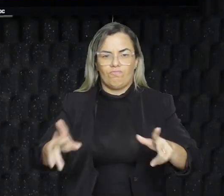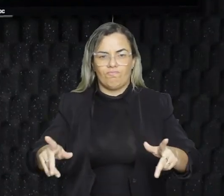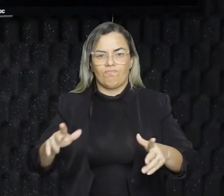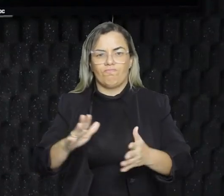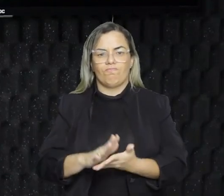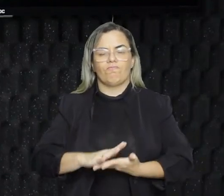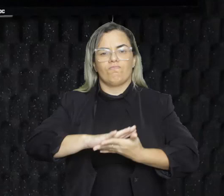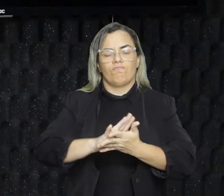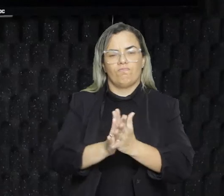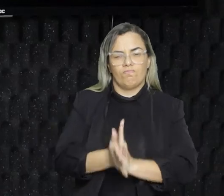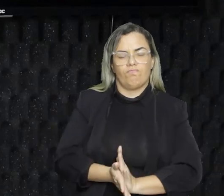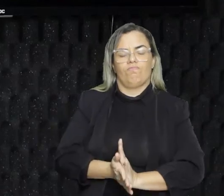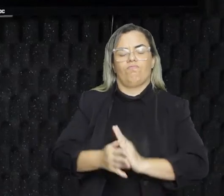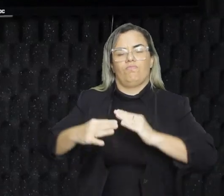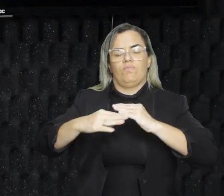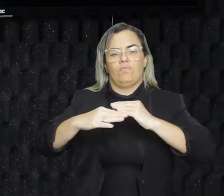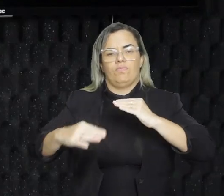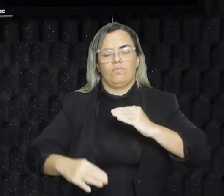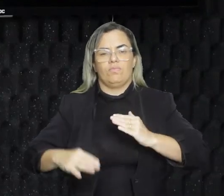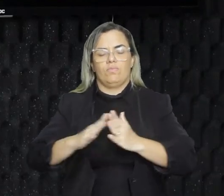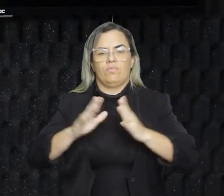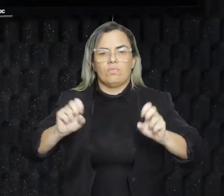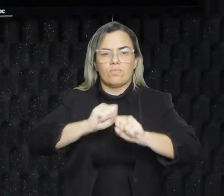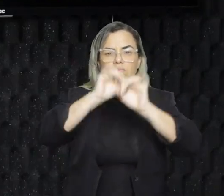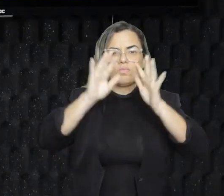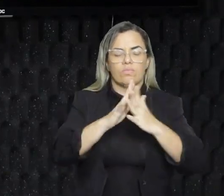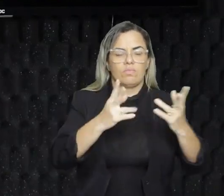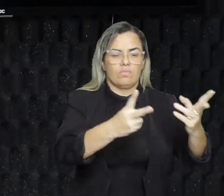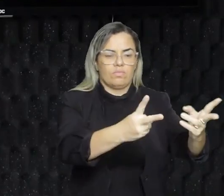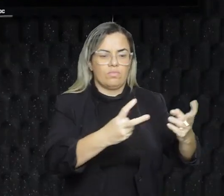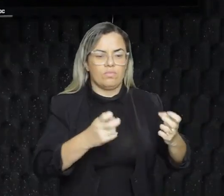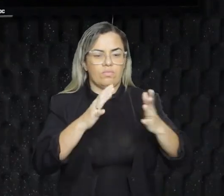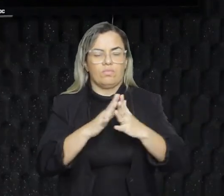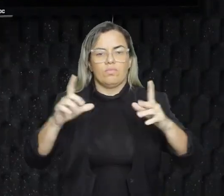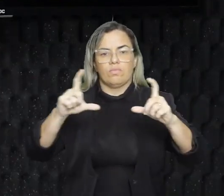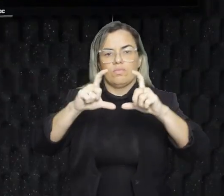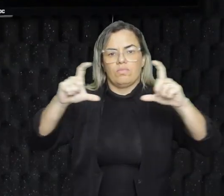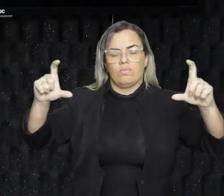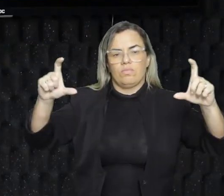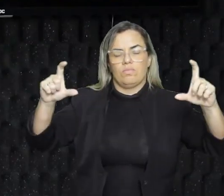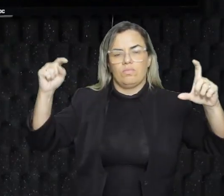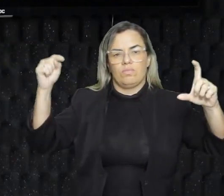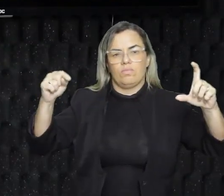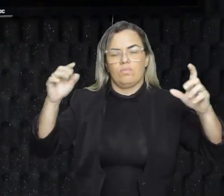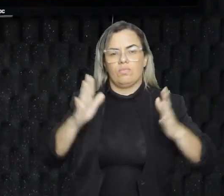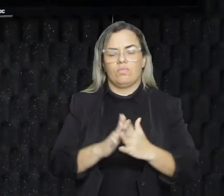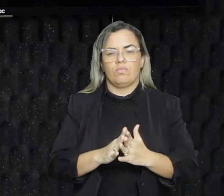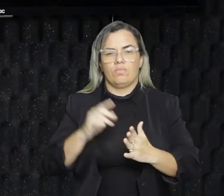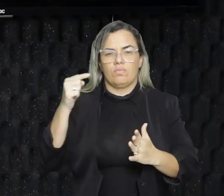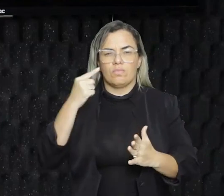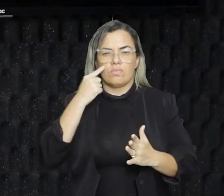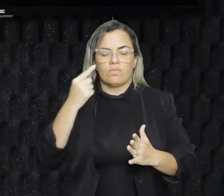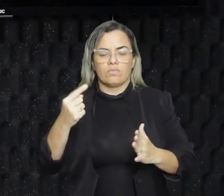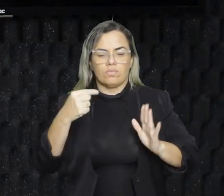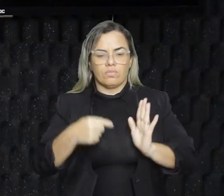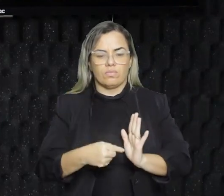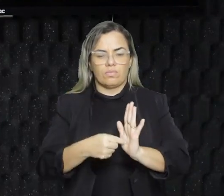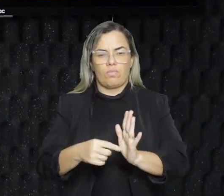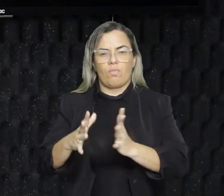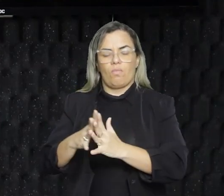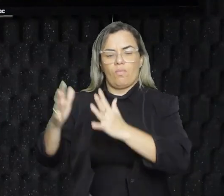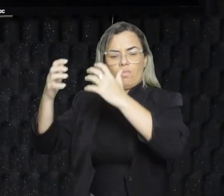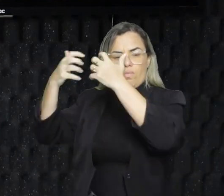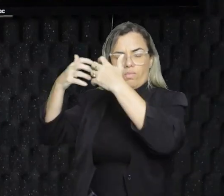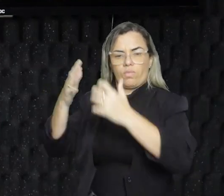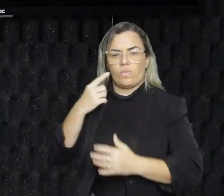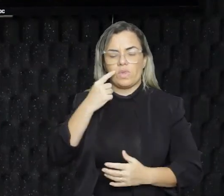sociais. Claramente, nós vamos perceber. E o fragmento ele vai nos conduzir a essa reflexão.